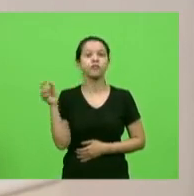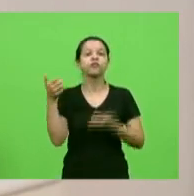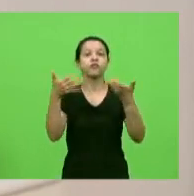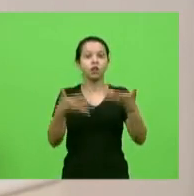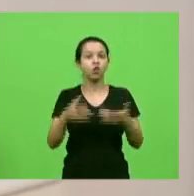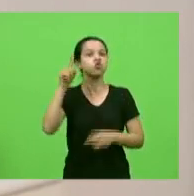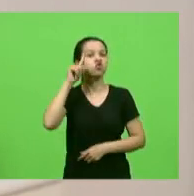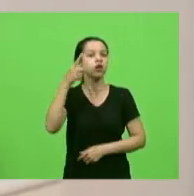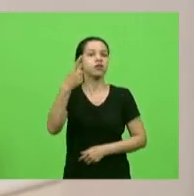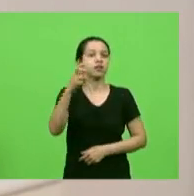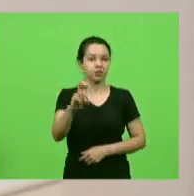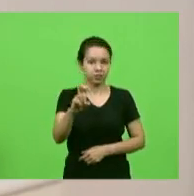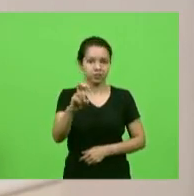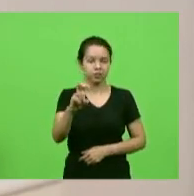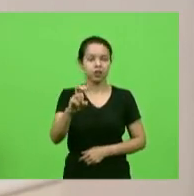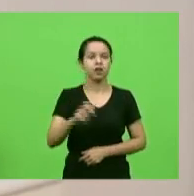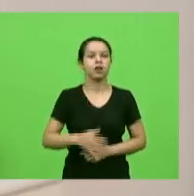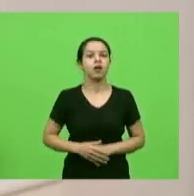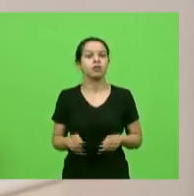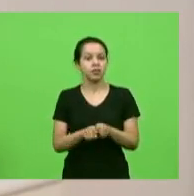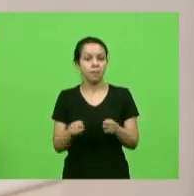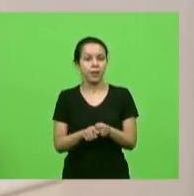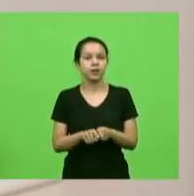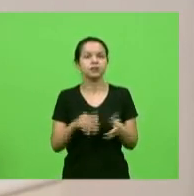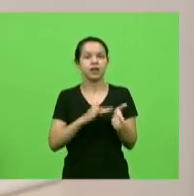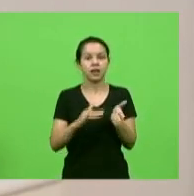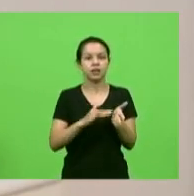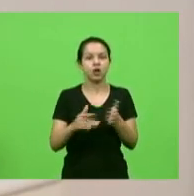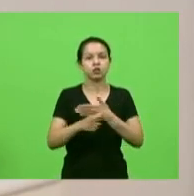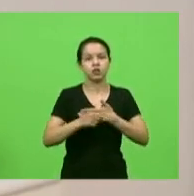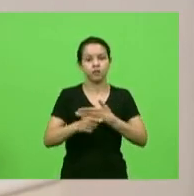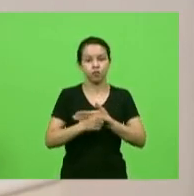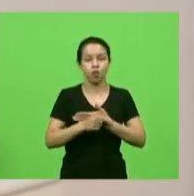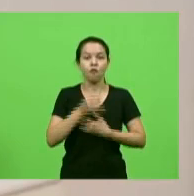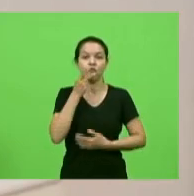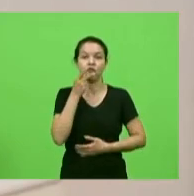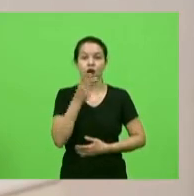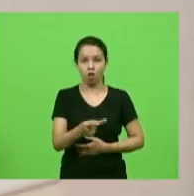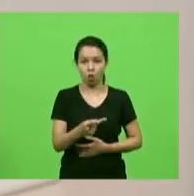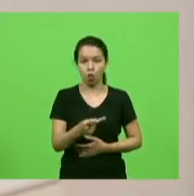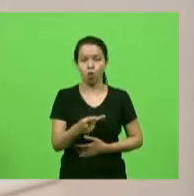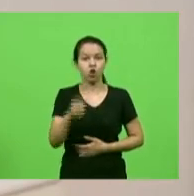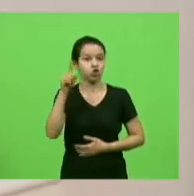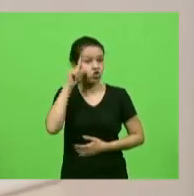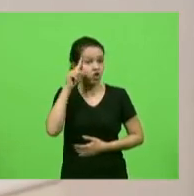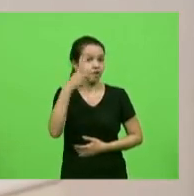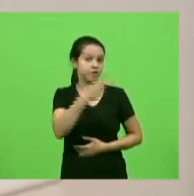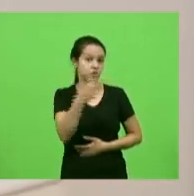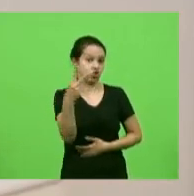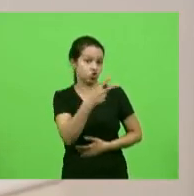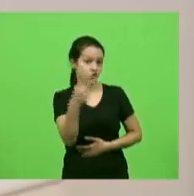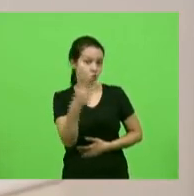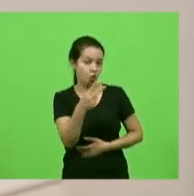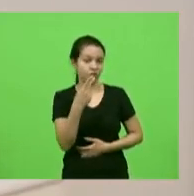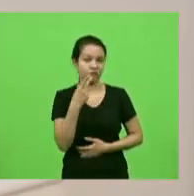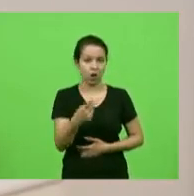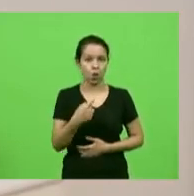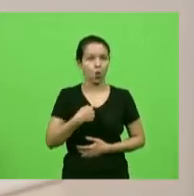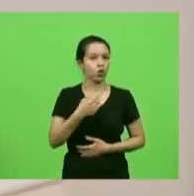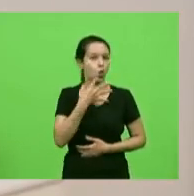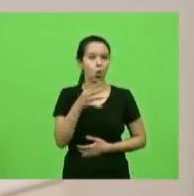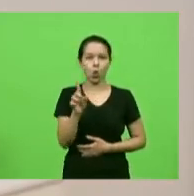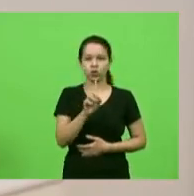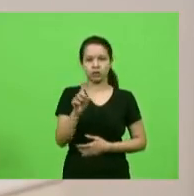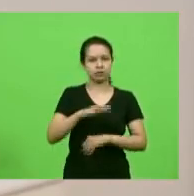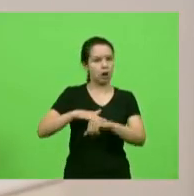15. O secretário, então secretário da Casa Civil, fala que foi dia 22, dizendo que não tinha conhecimento da